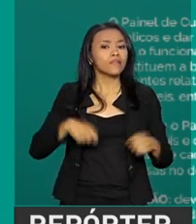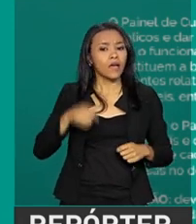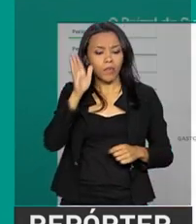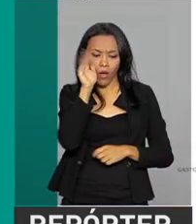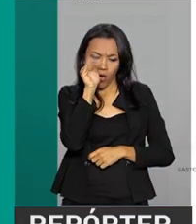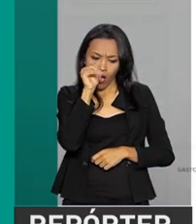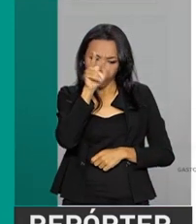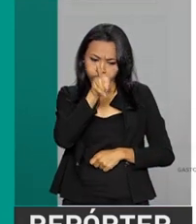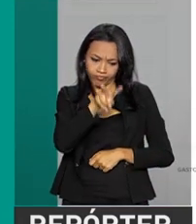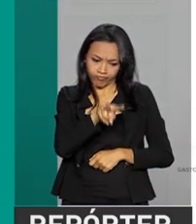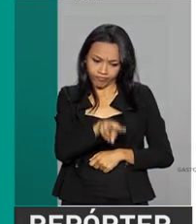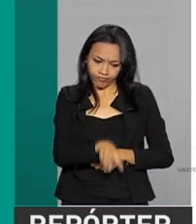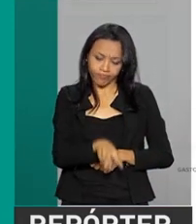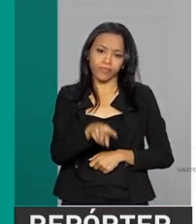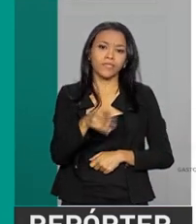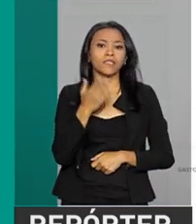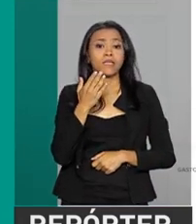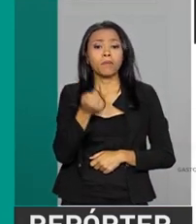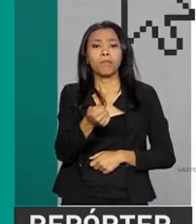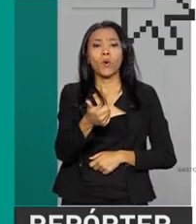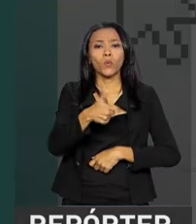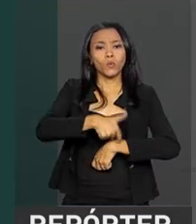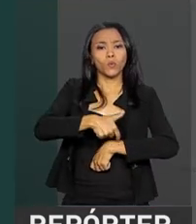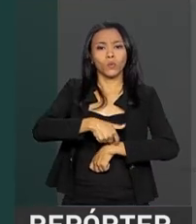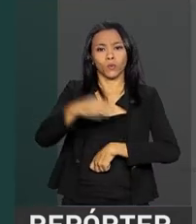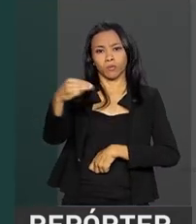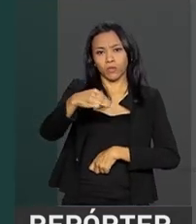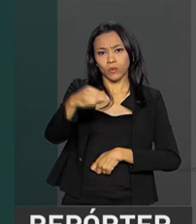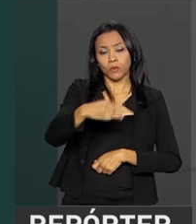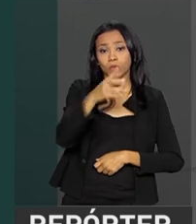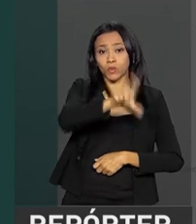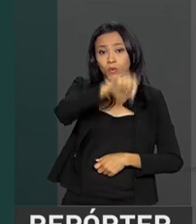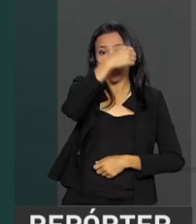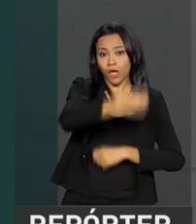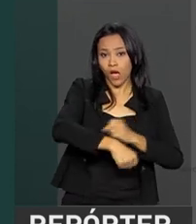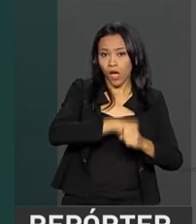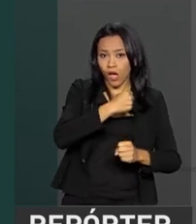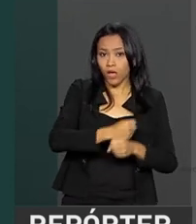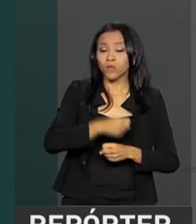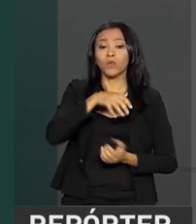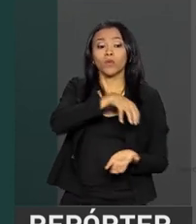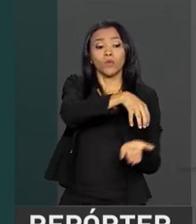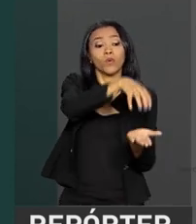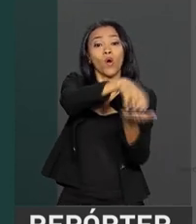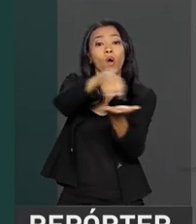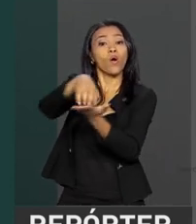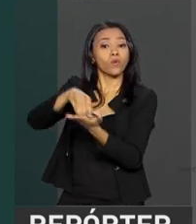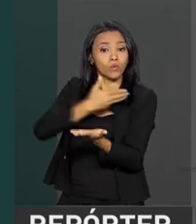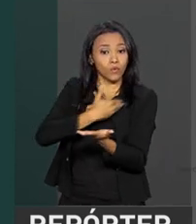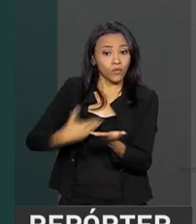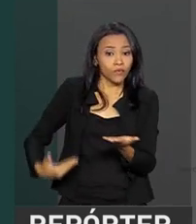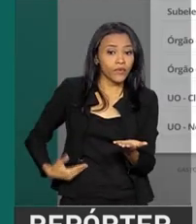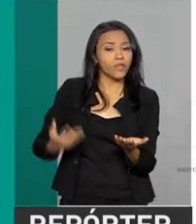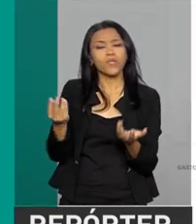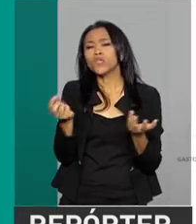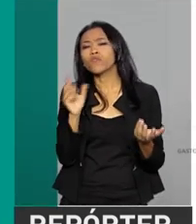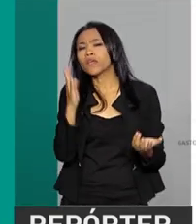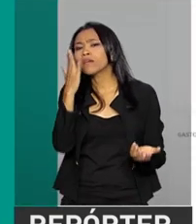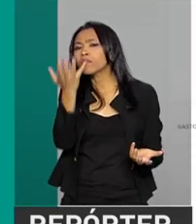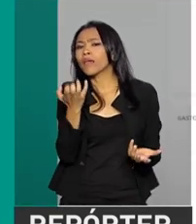custeio é possível em poucos minutos escolher o ano o órgão e o tipo de gasto que se quer visualizar